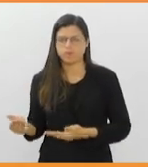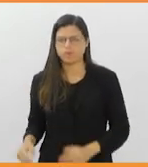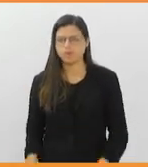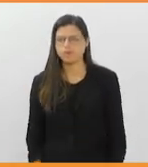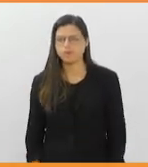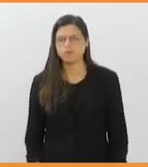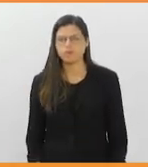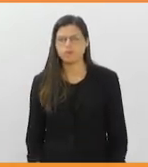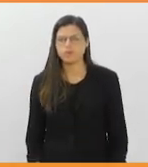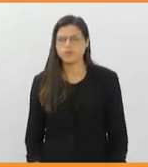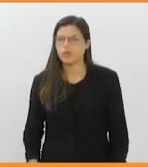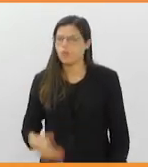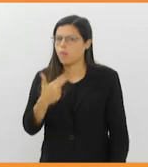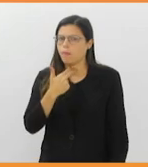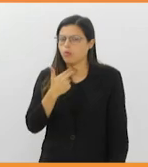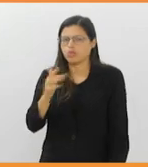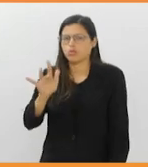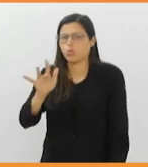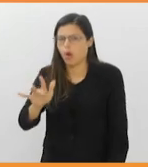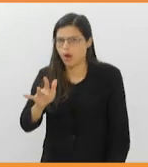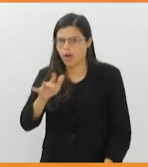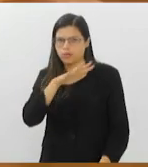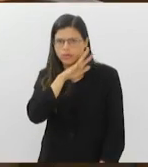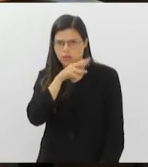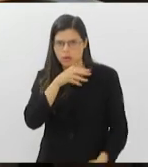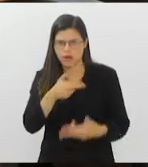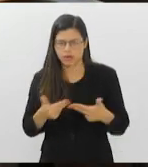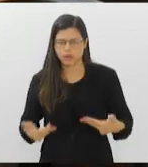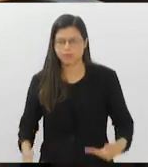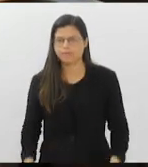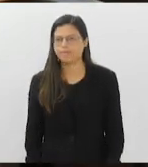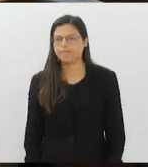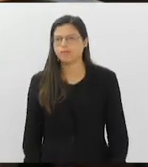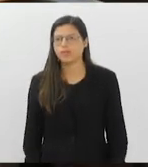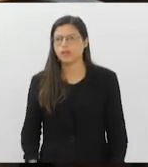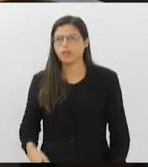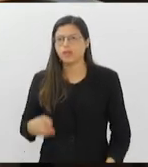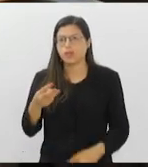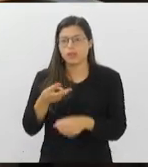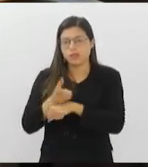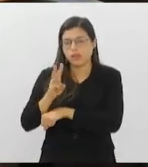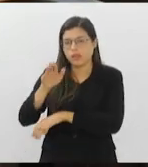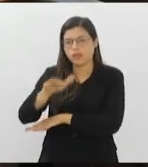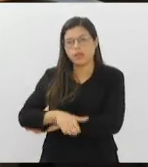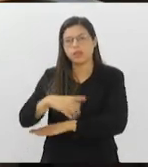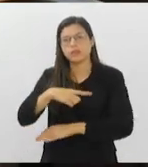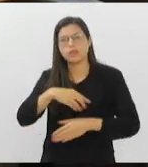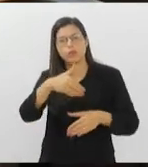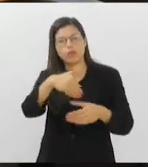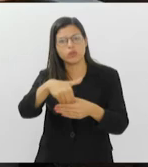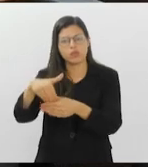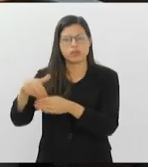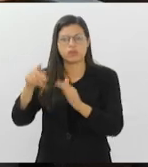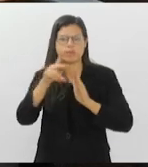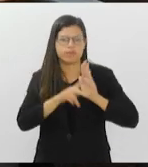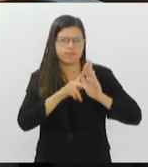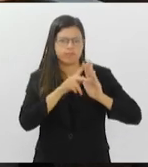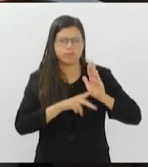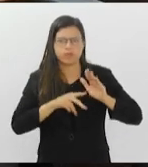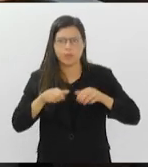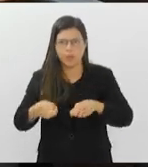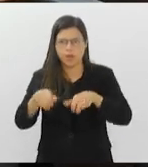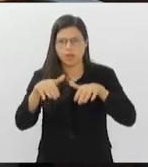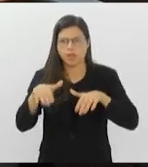0800-991-4800 e nunca tocar nos animais. Às 15h tem votação dos projetos no plenário. Eu vou